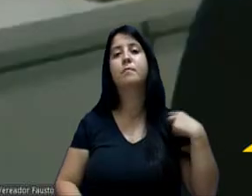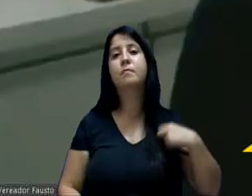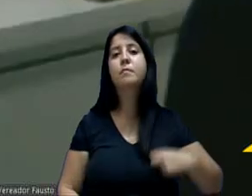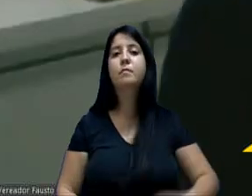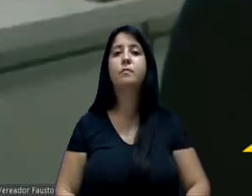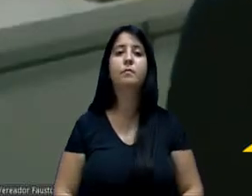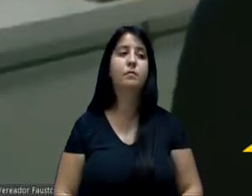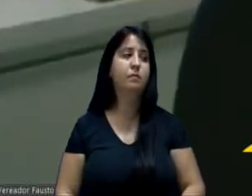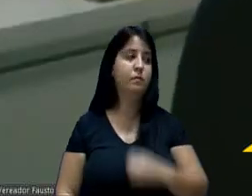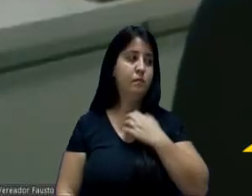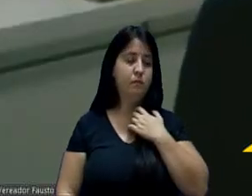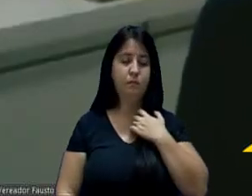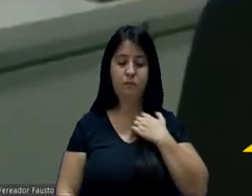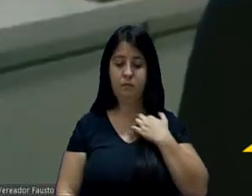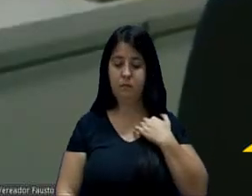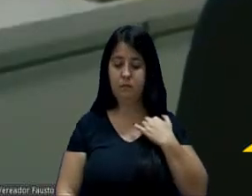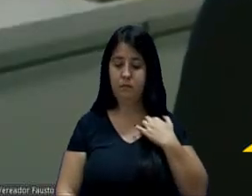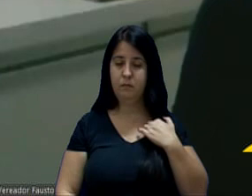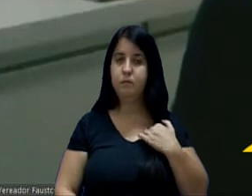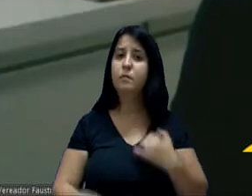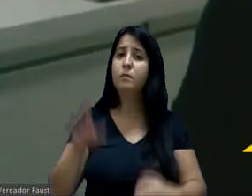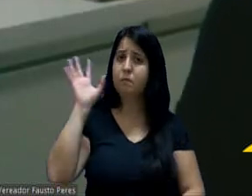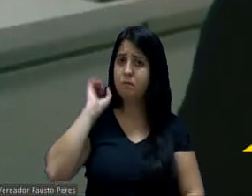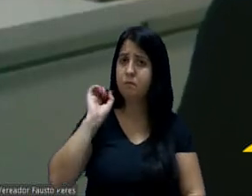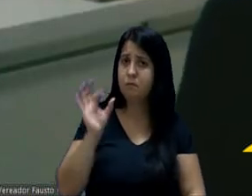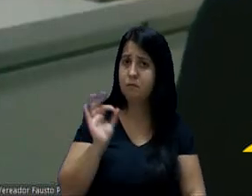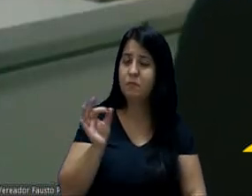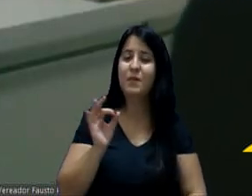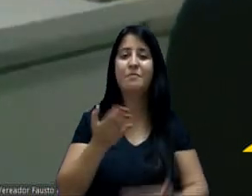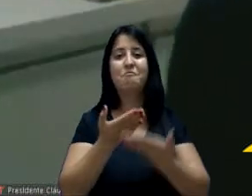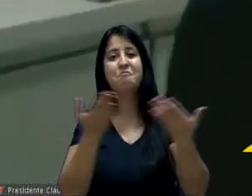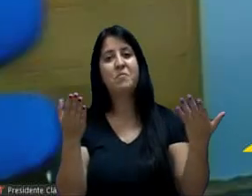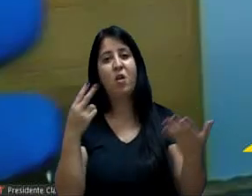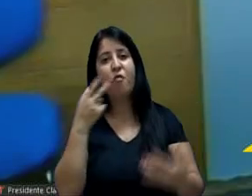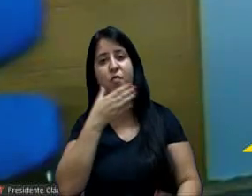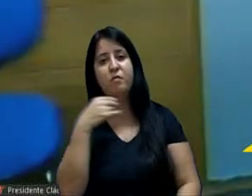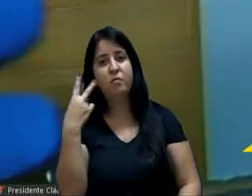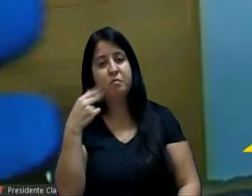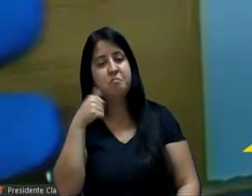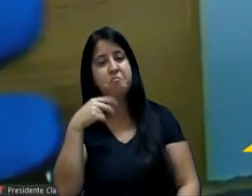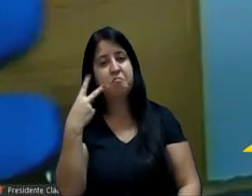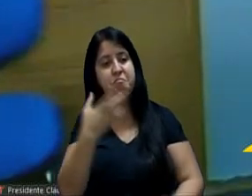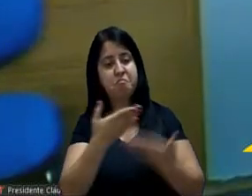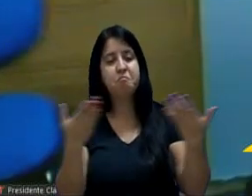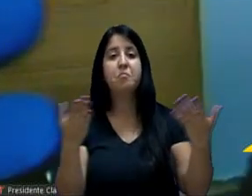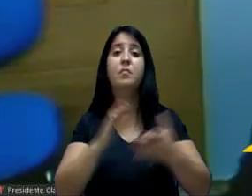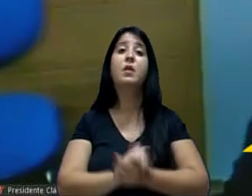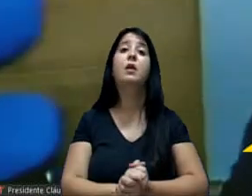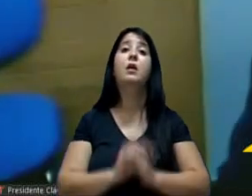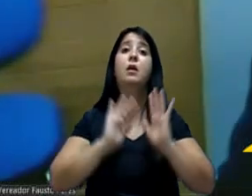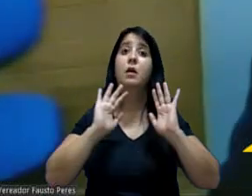Está ouvindo, senhor presidente? Correto. Vereadores, vereadoras. Bom, primeiramente, é esse debate de